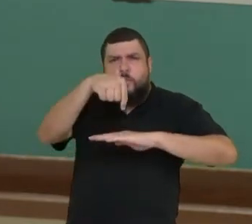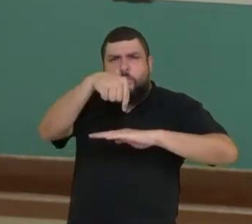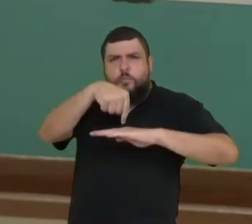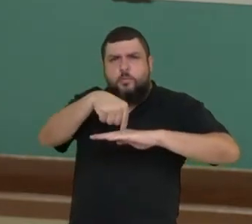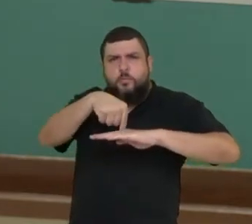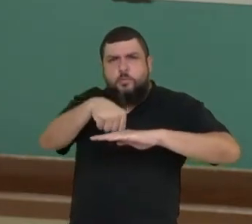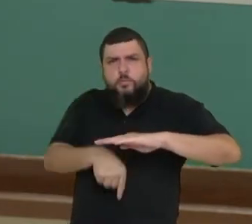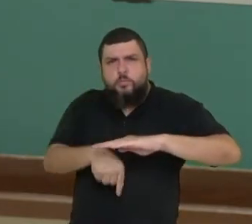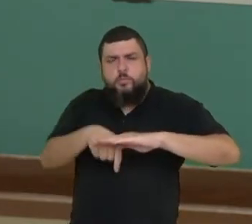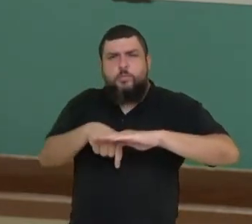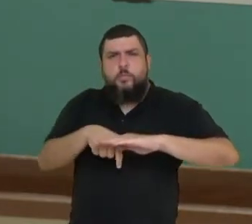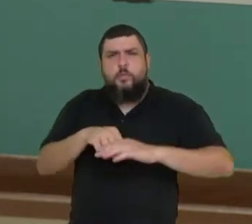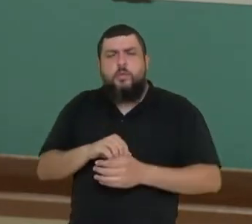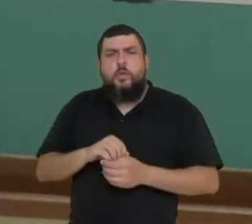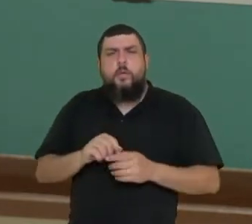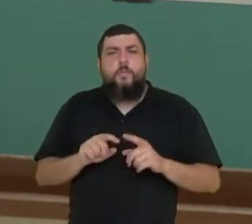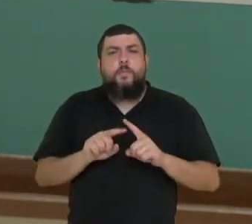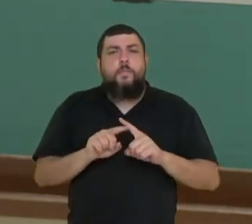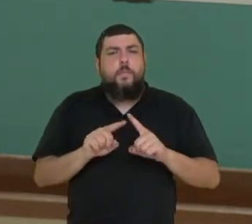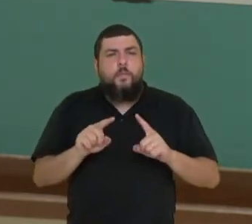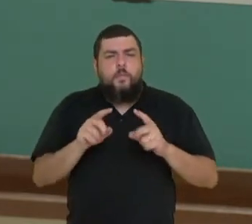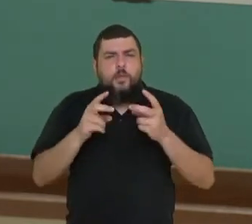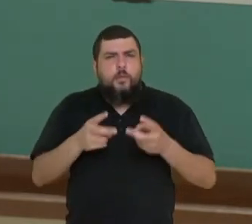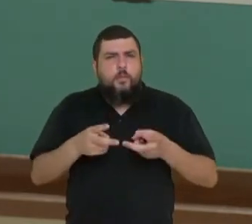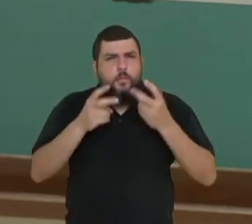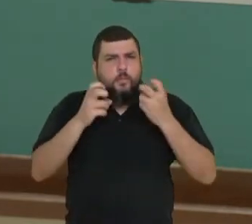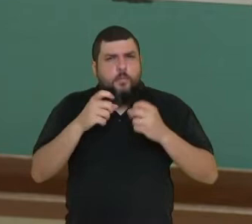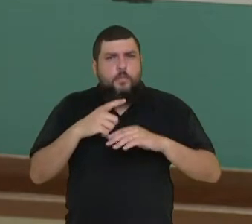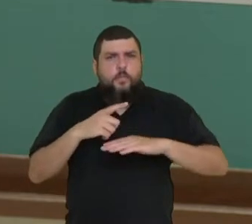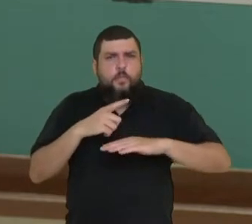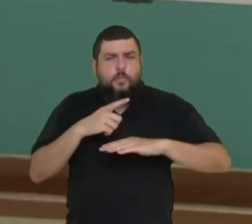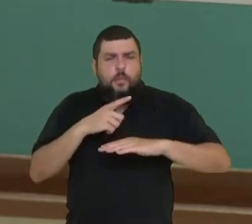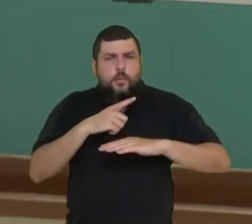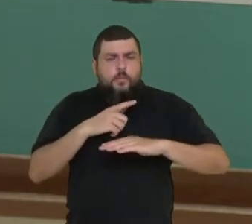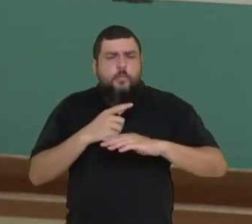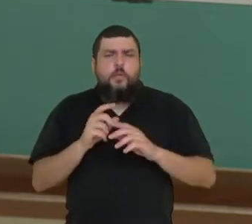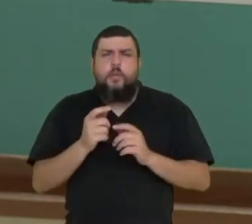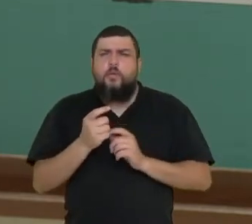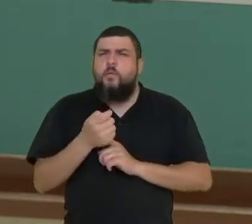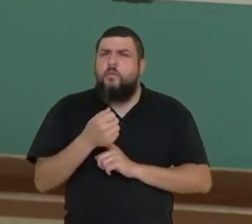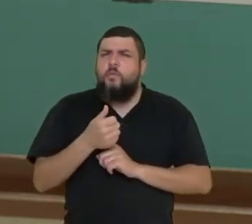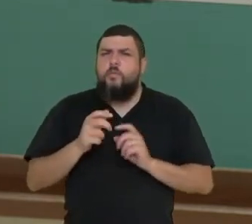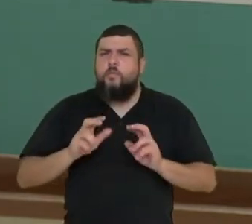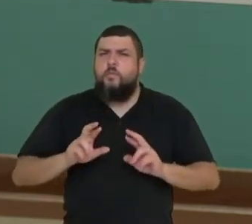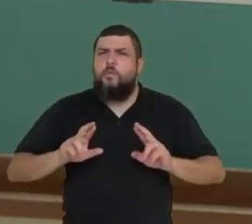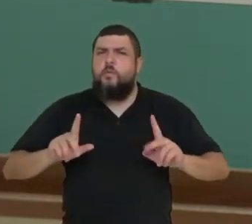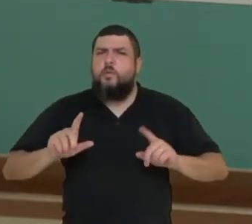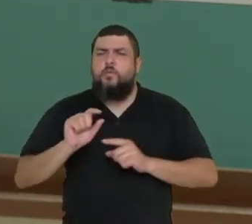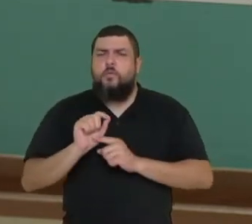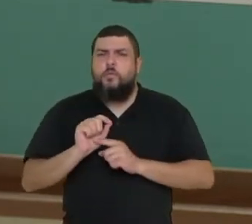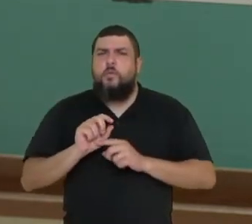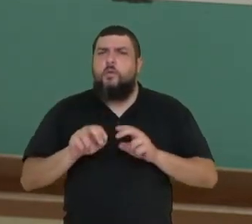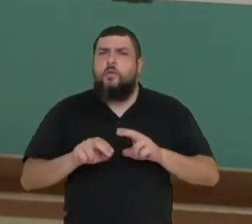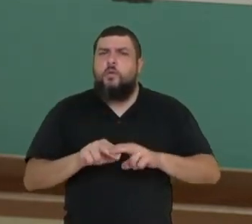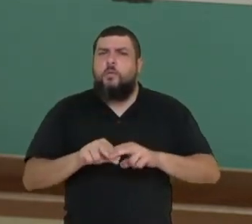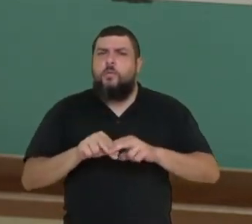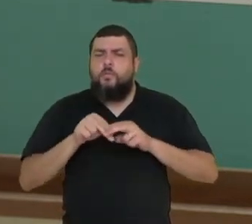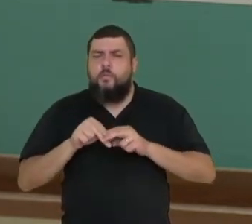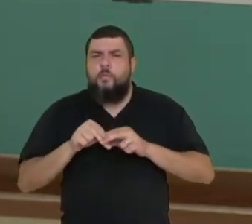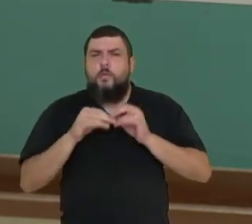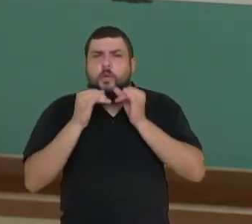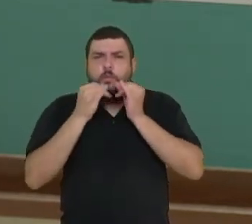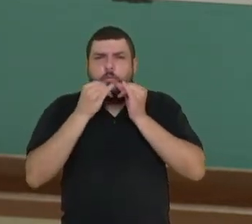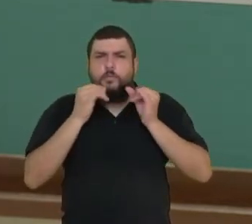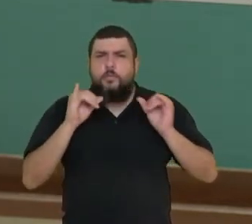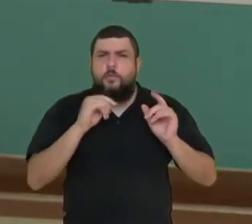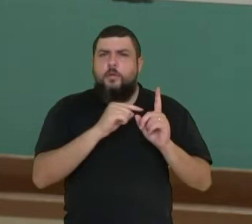ali, certo? Mas eu vou perceber que existe uma certa diferençazinha que está relacionado com essa energia térmica